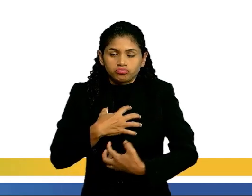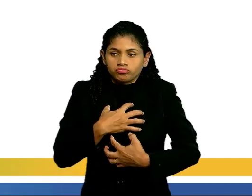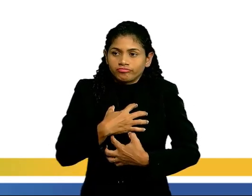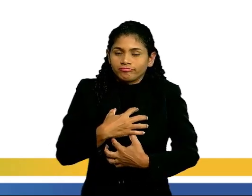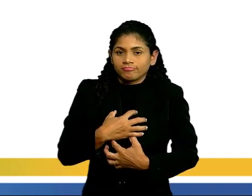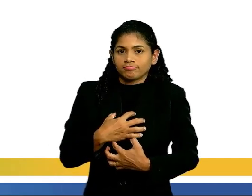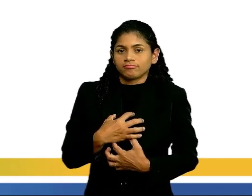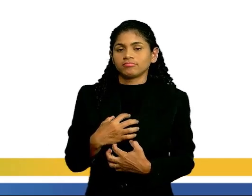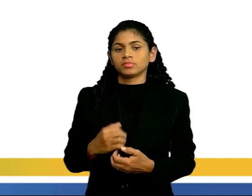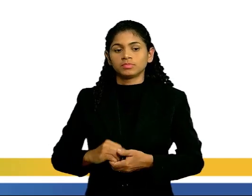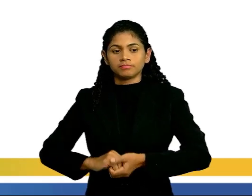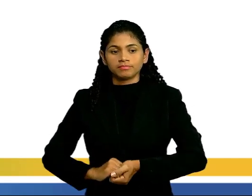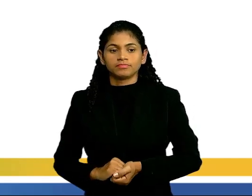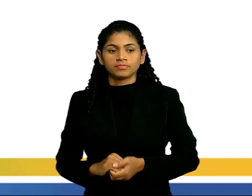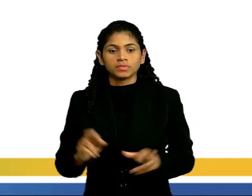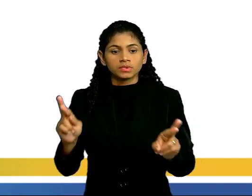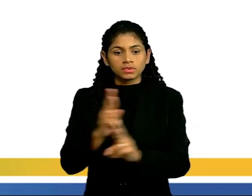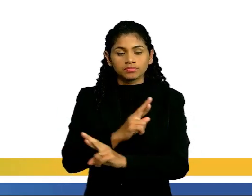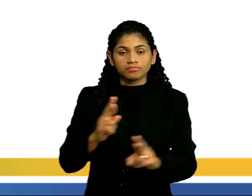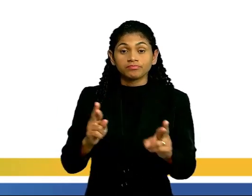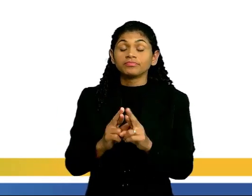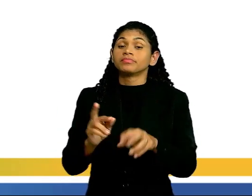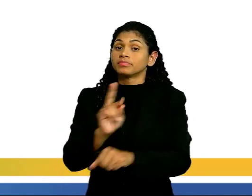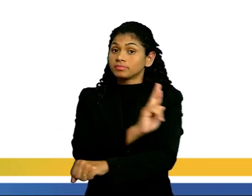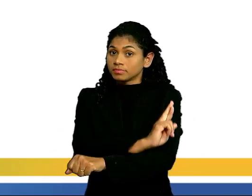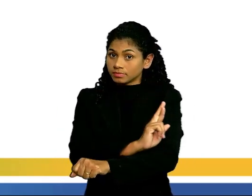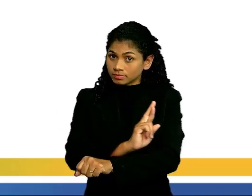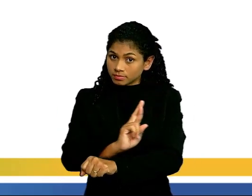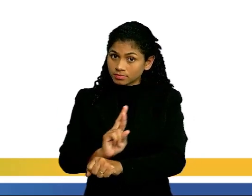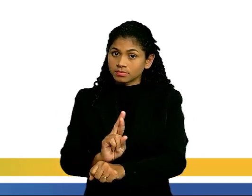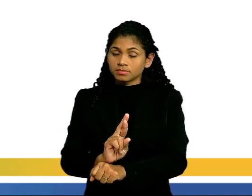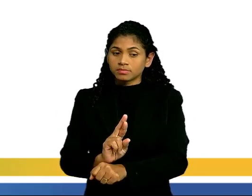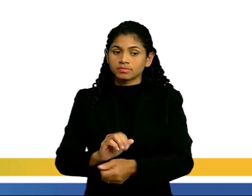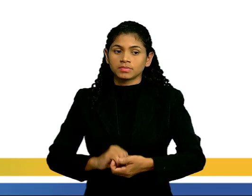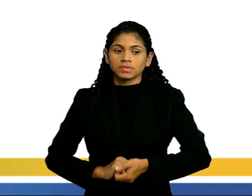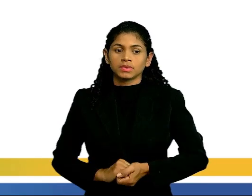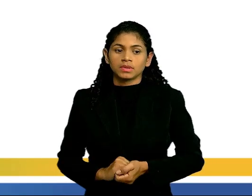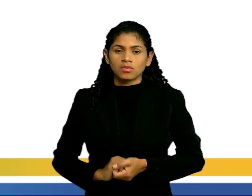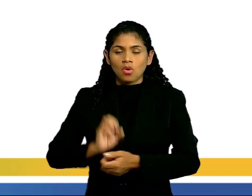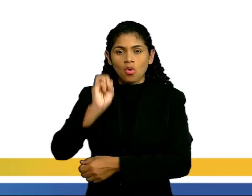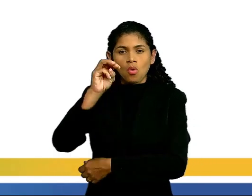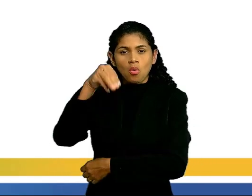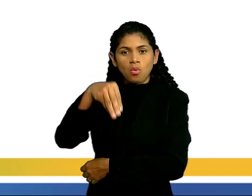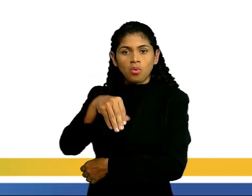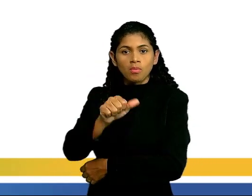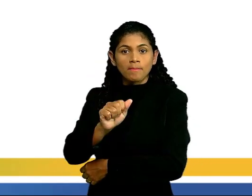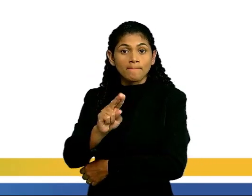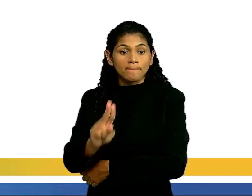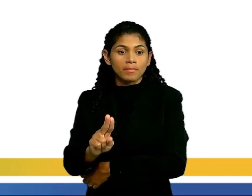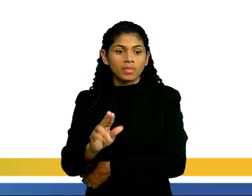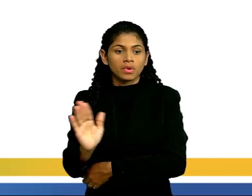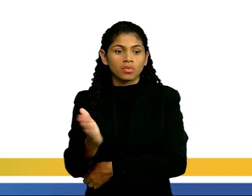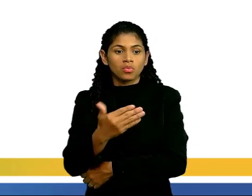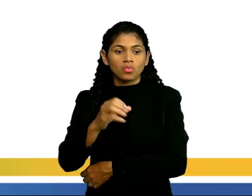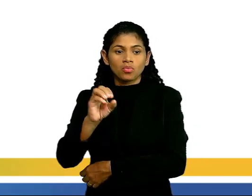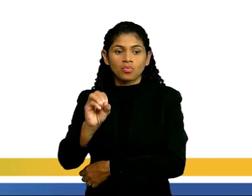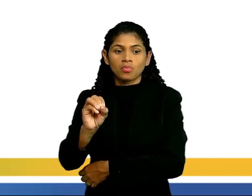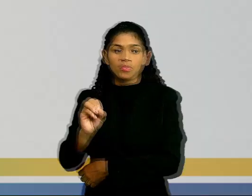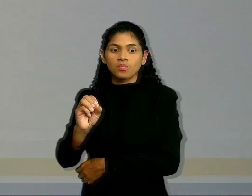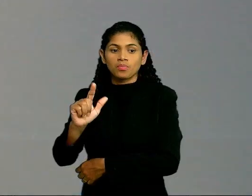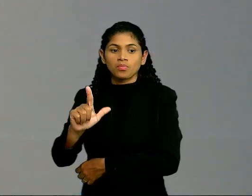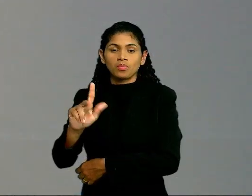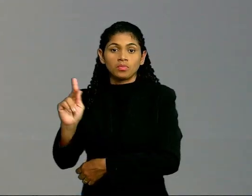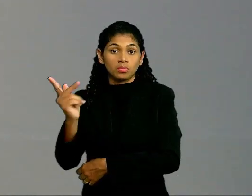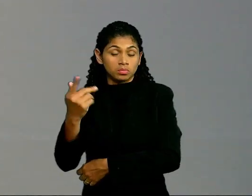característica do mal olhado associado à religião. É tanto que diversas vezes ao longo desse livro a gente tem